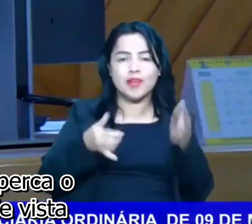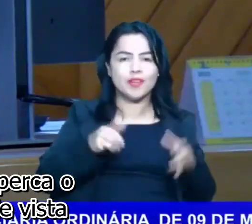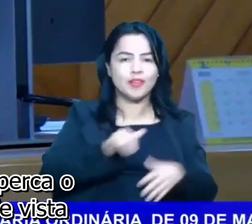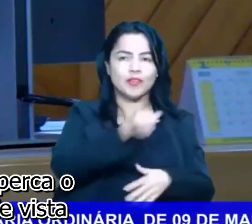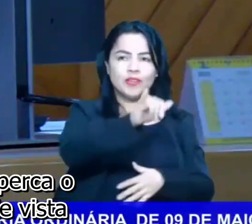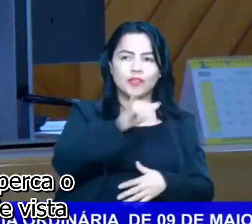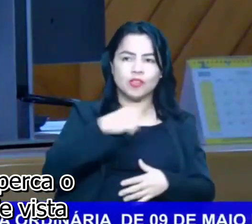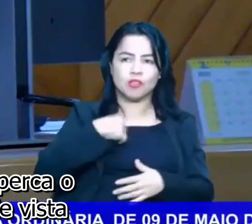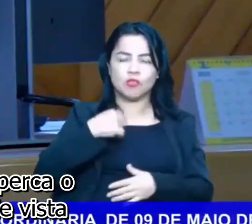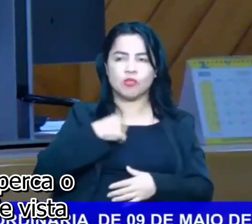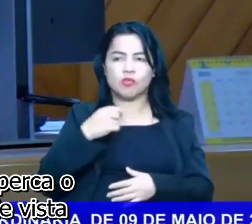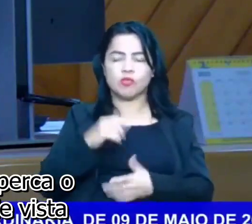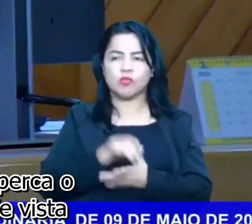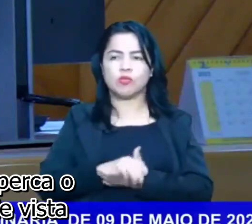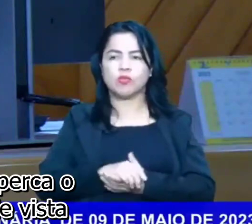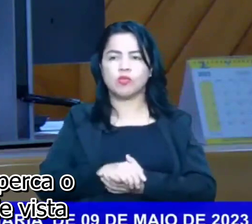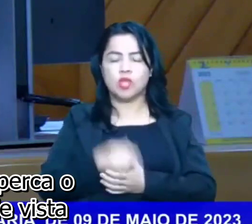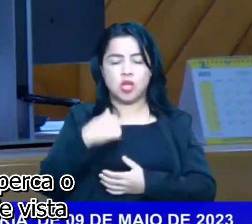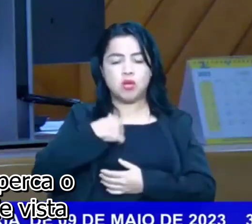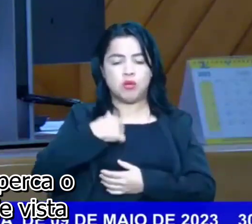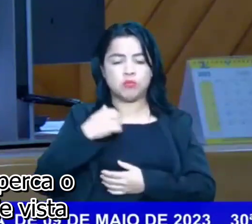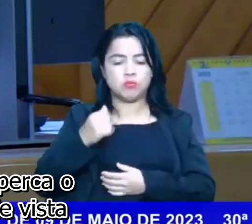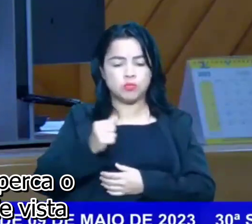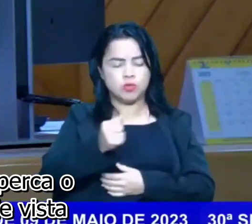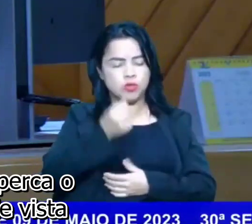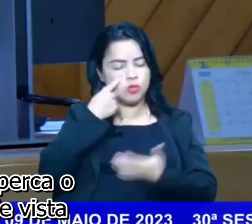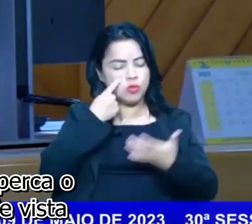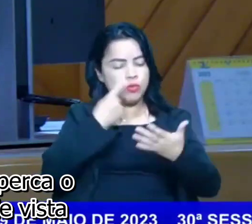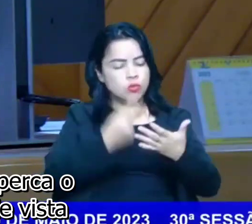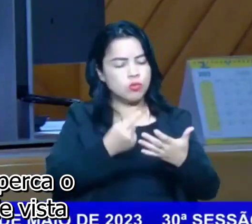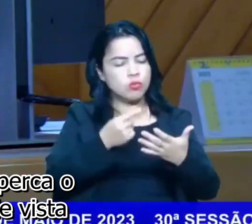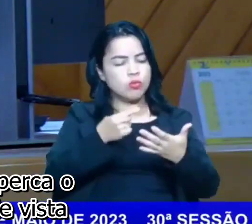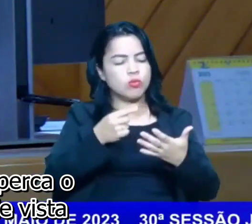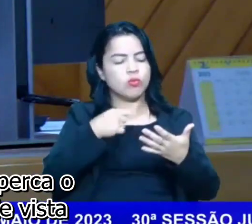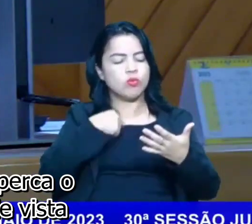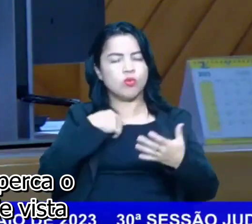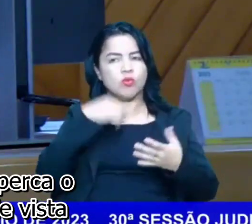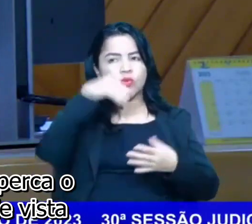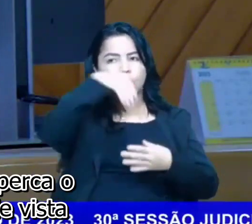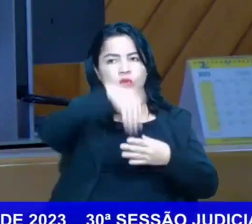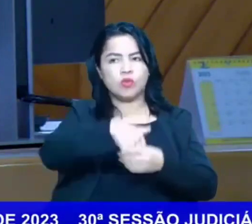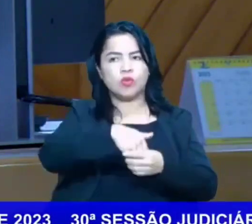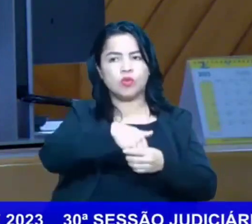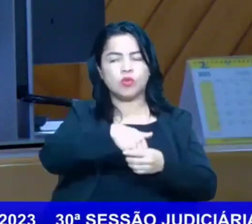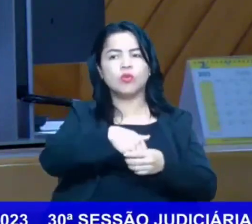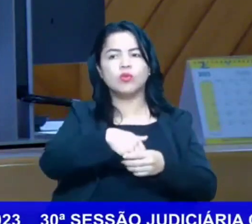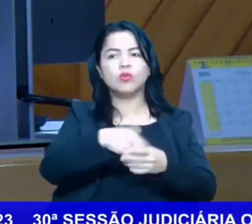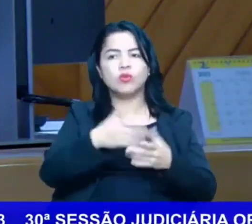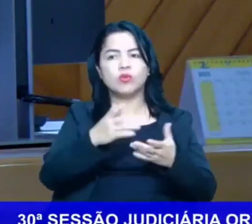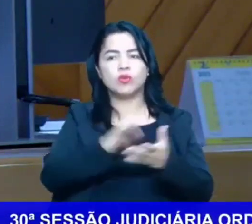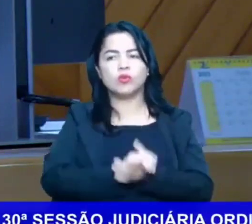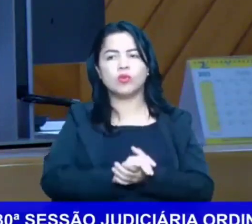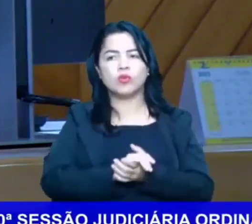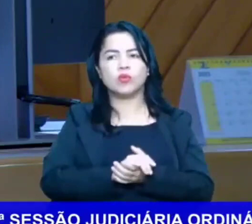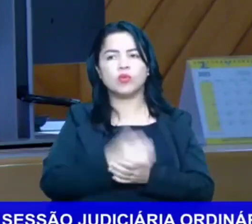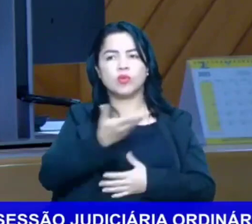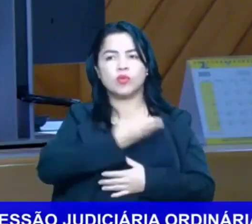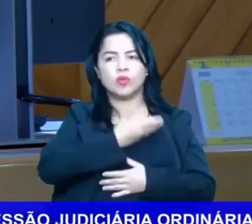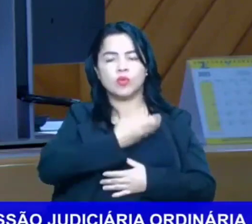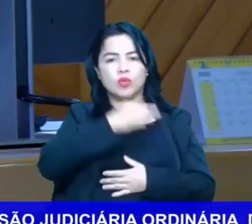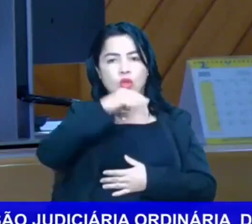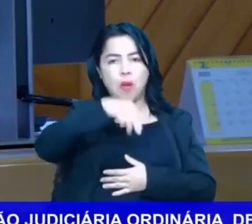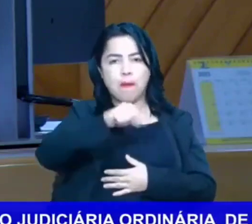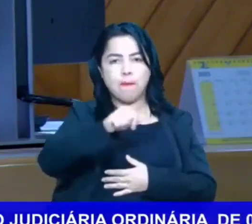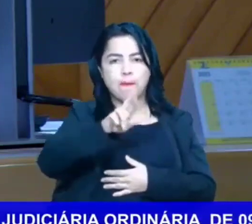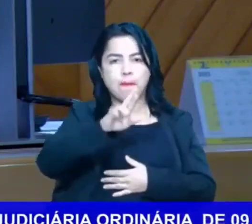voo, parda, cabelos eu grisalhos, à estou sua frente aqui um monitor de seu computador acompanhando o e um voto microfone de em suas vista mãos. Alguns do papéis ilustre no qual colega ele está Mário